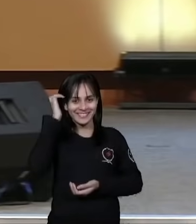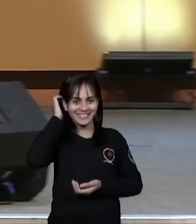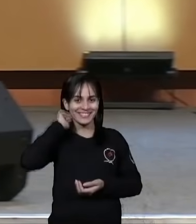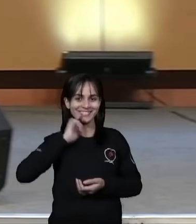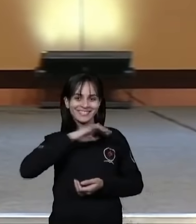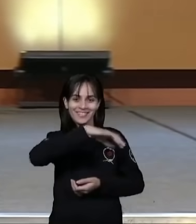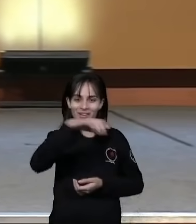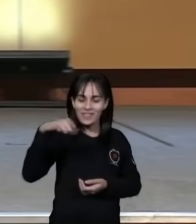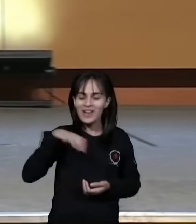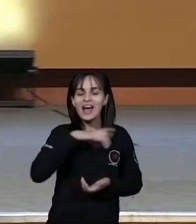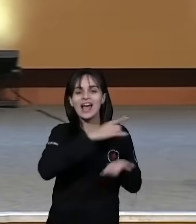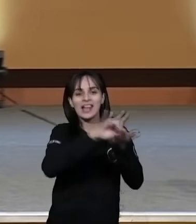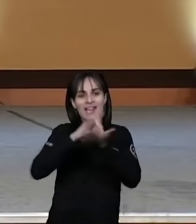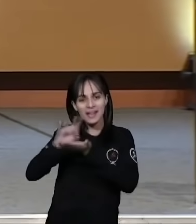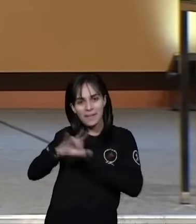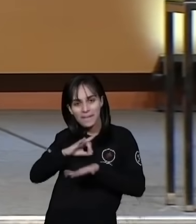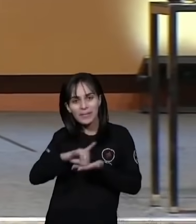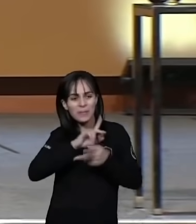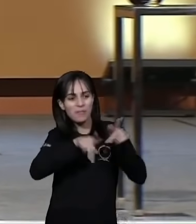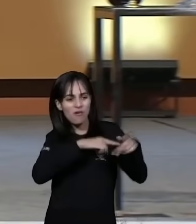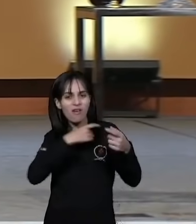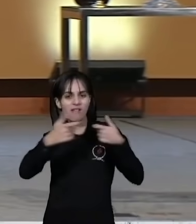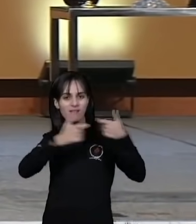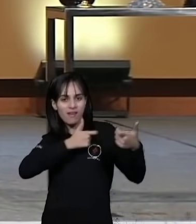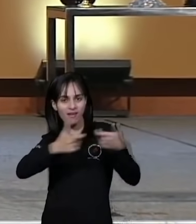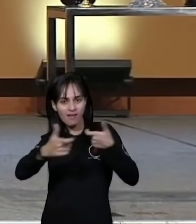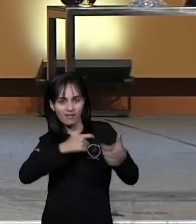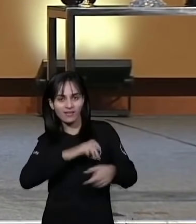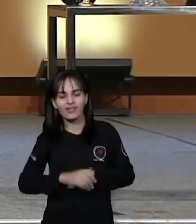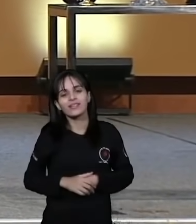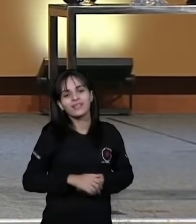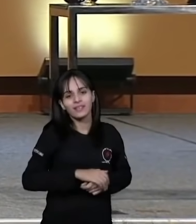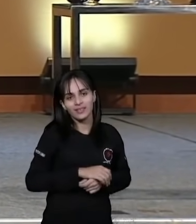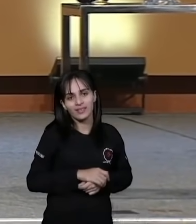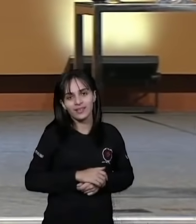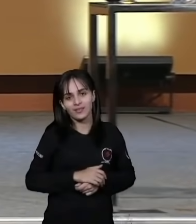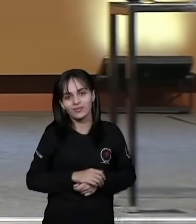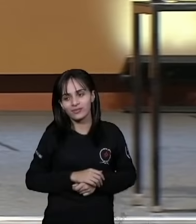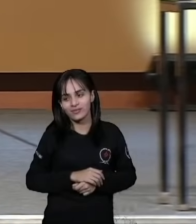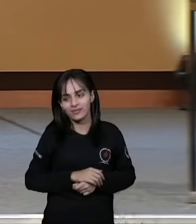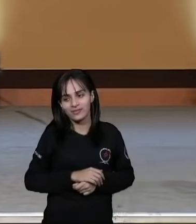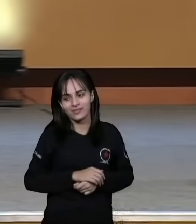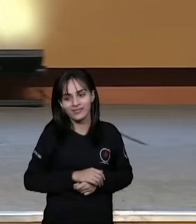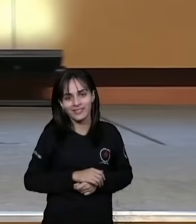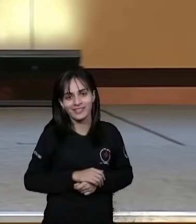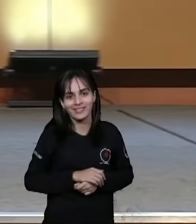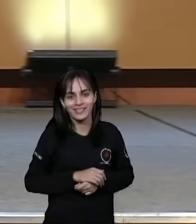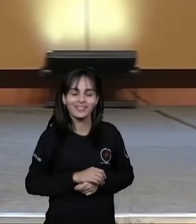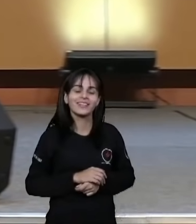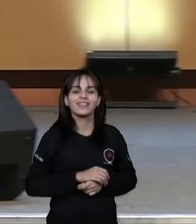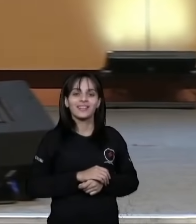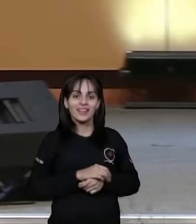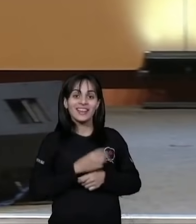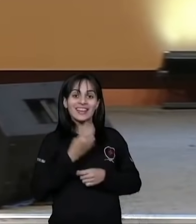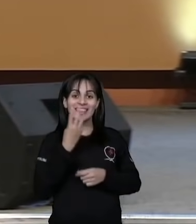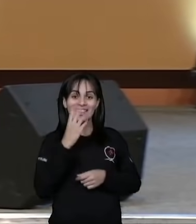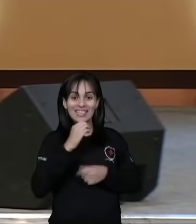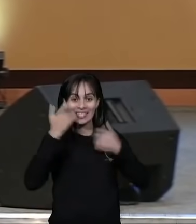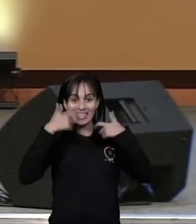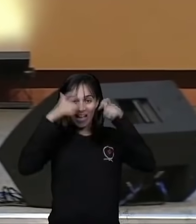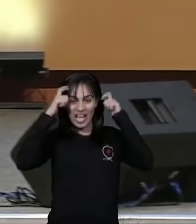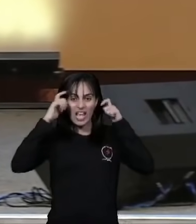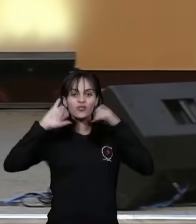Espero que brigar com um monte de gente terra Oi José enfrentou mais de 30 Reis